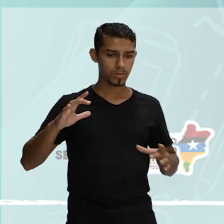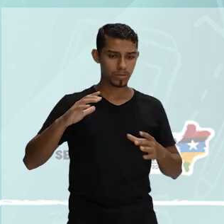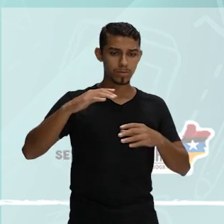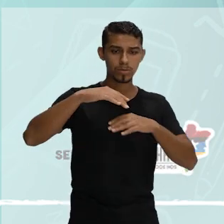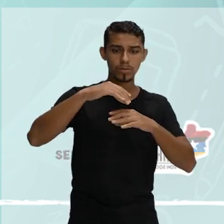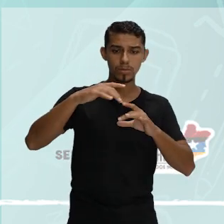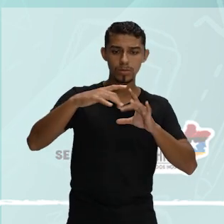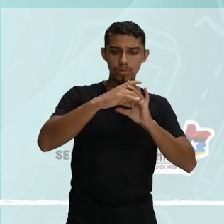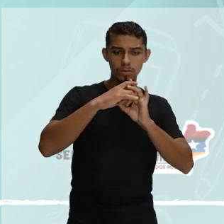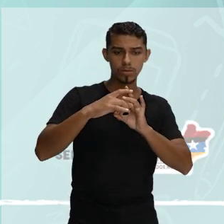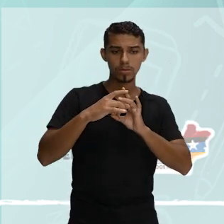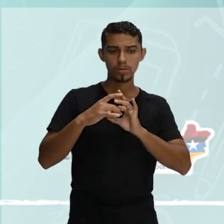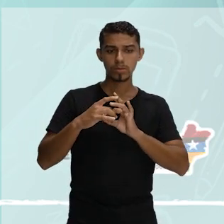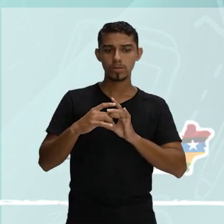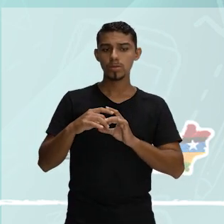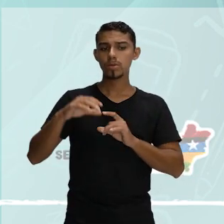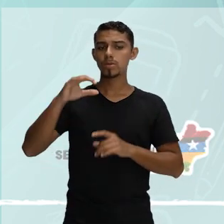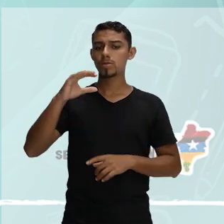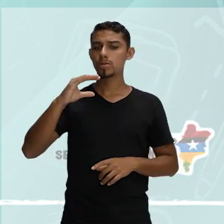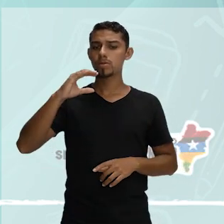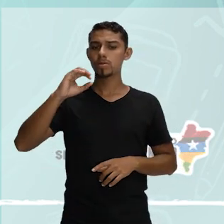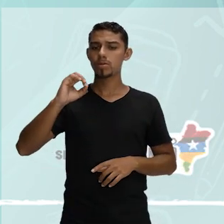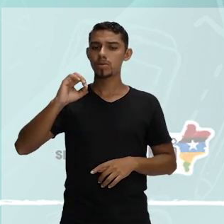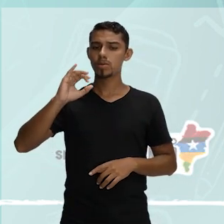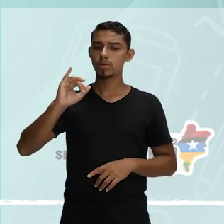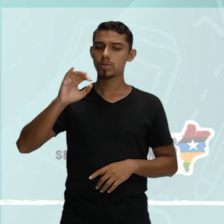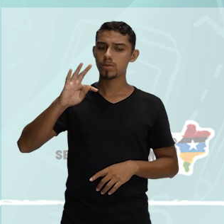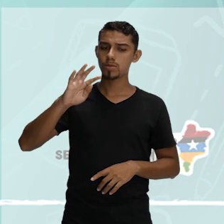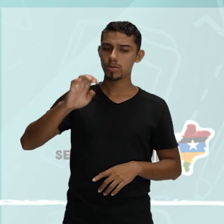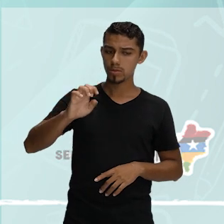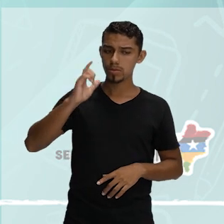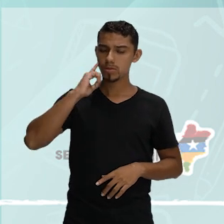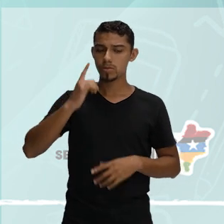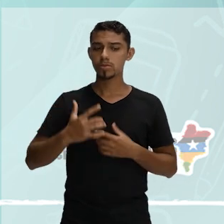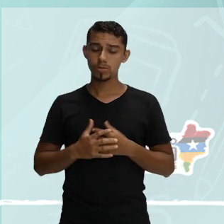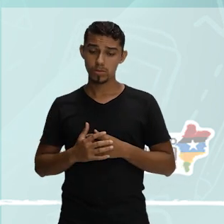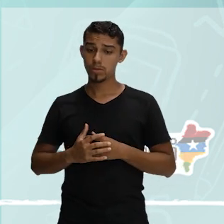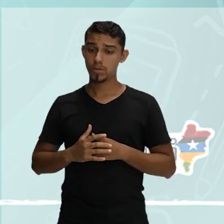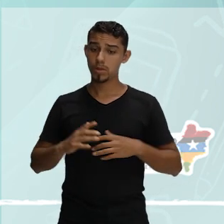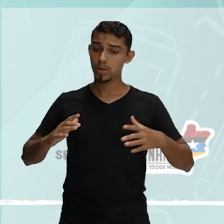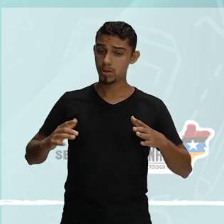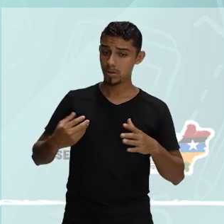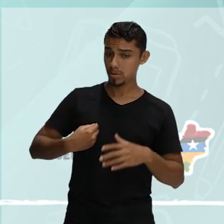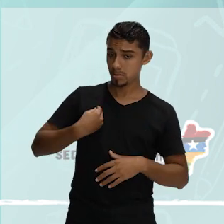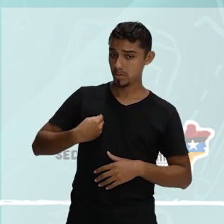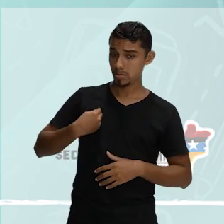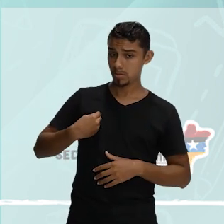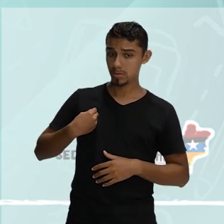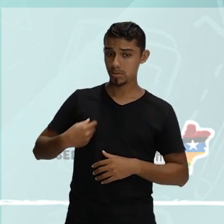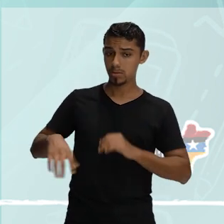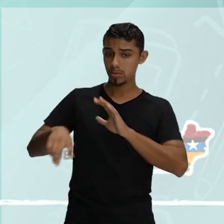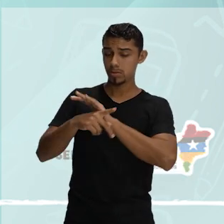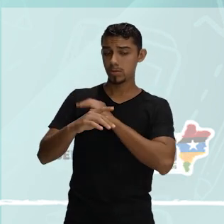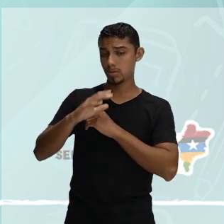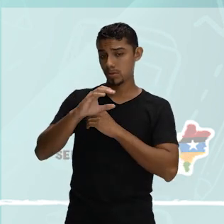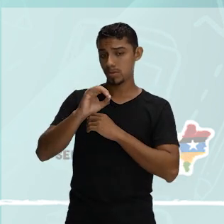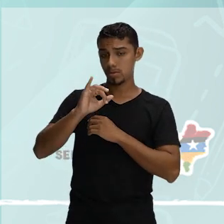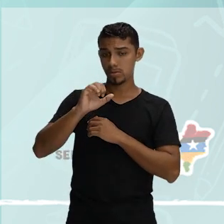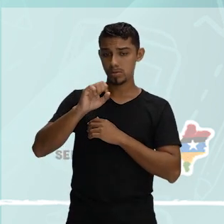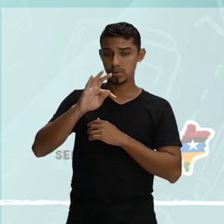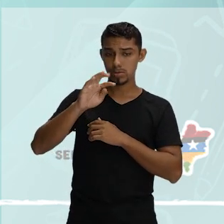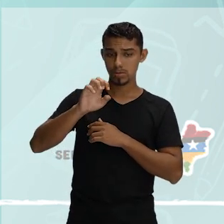é da espécie Canis latrans. Além disso, indivíduos presentes na borda oeste da área